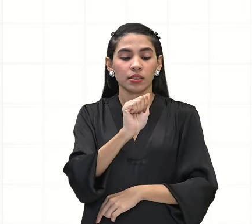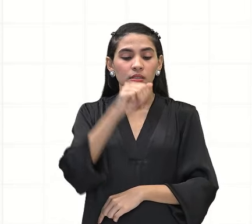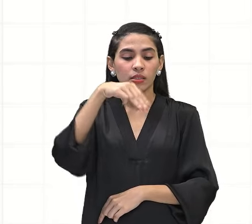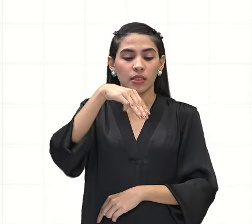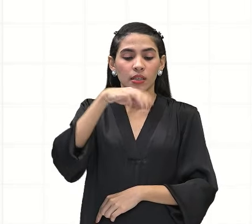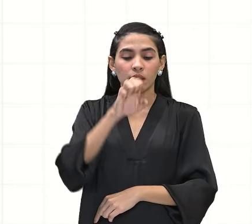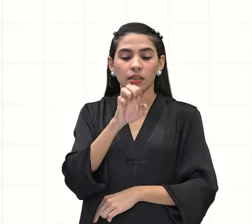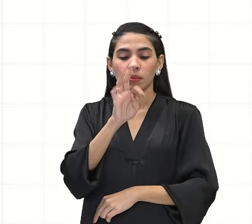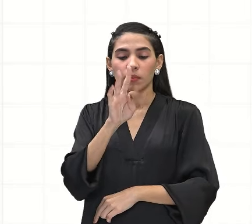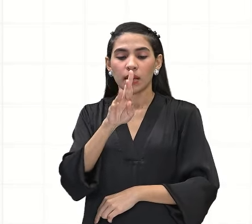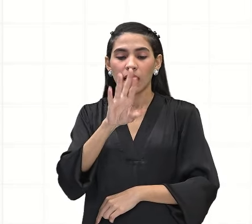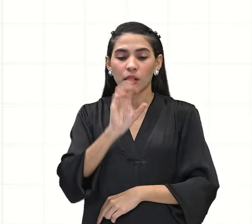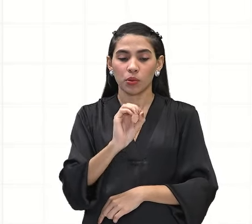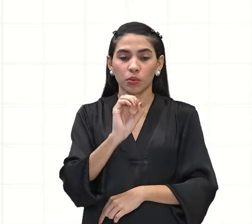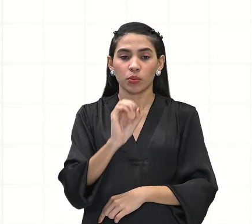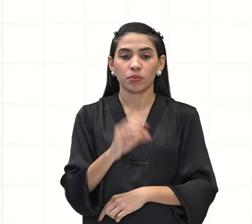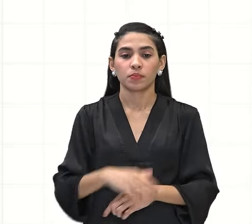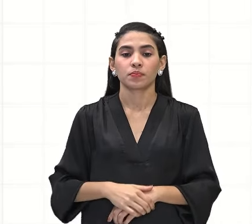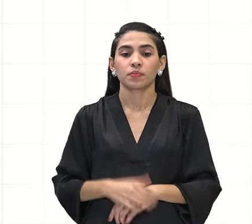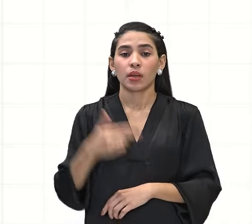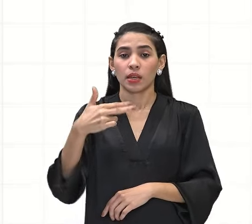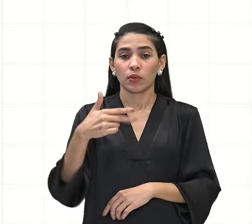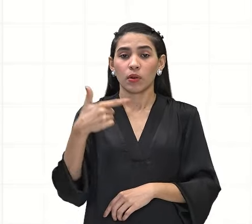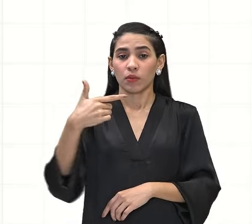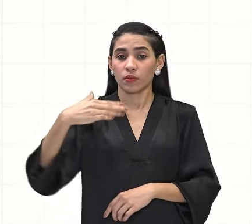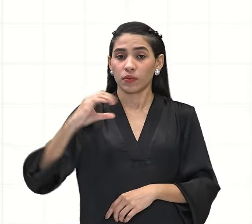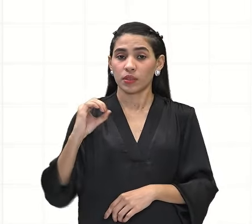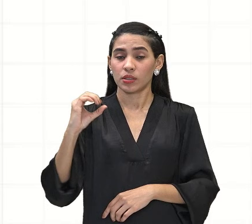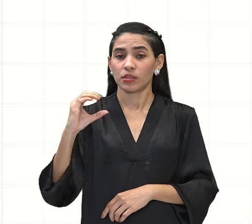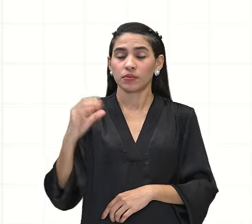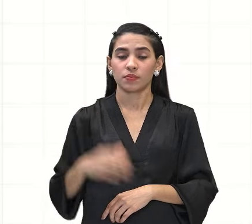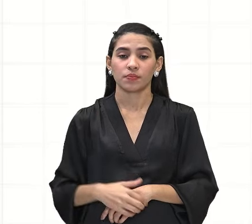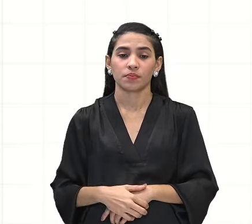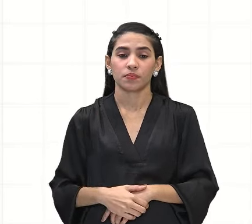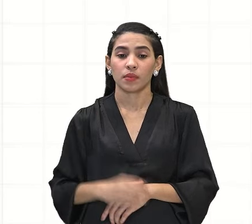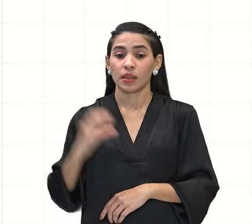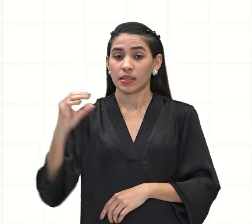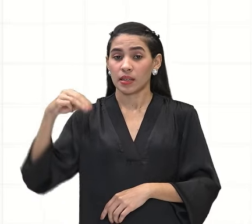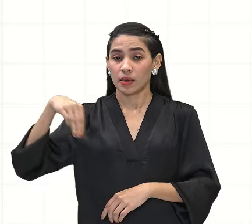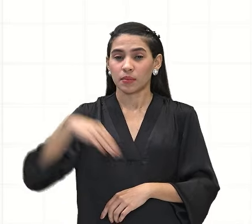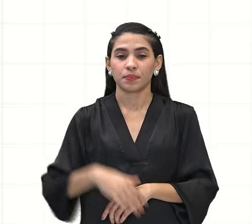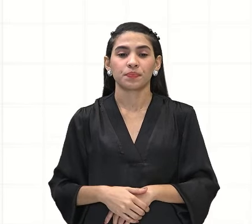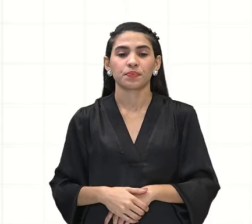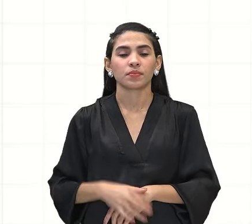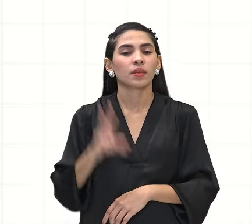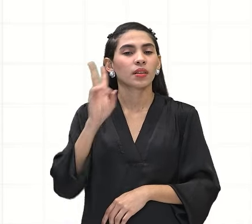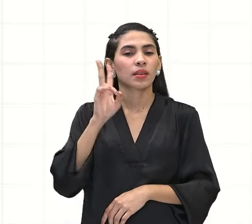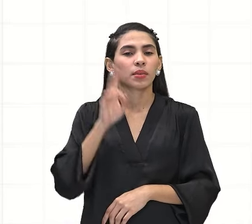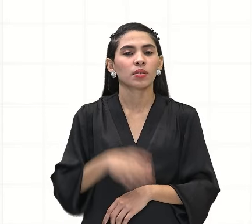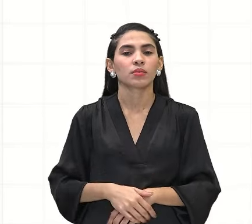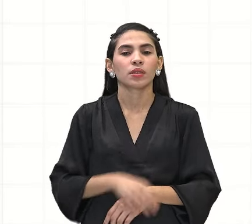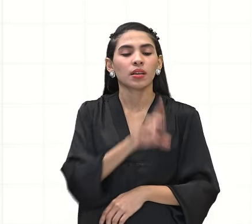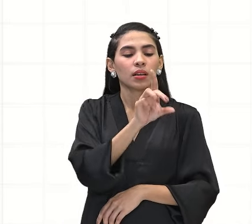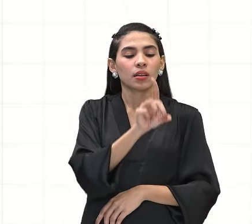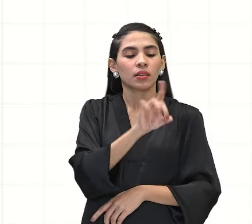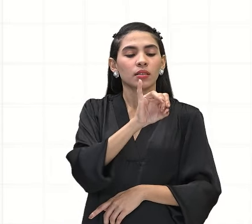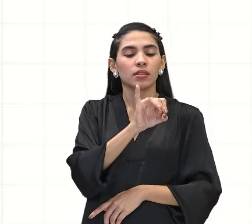igual a 20 cm então lembrando o que que vem a ser o